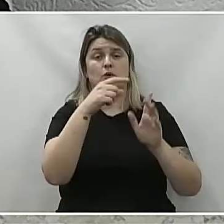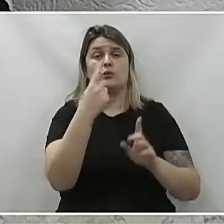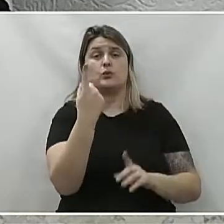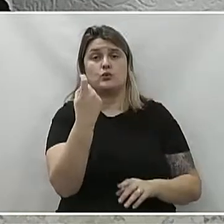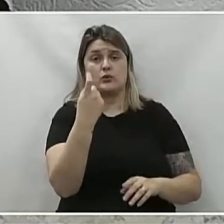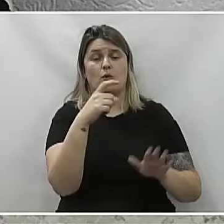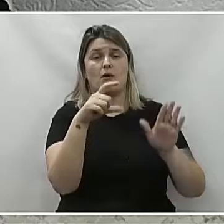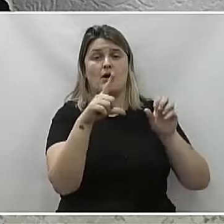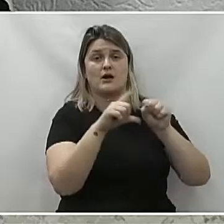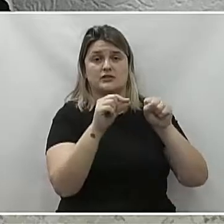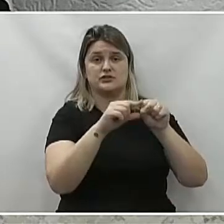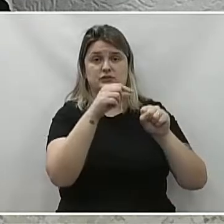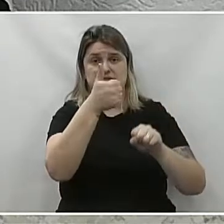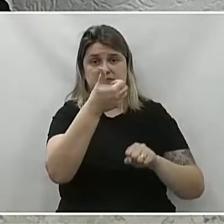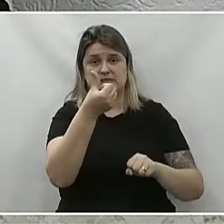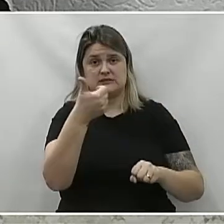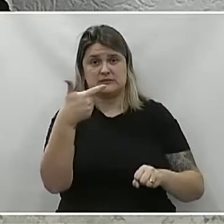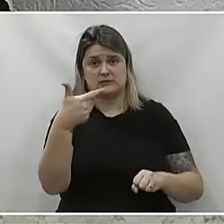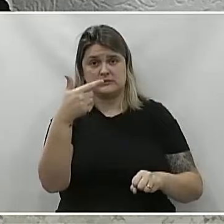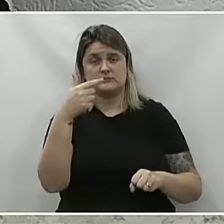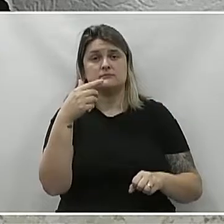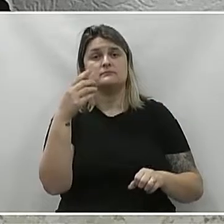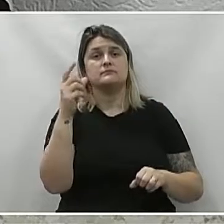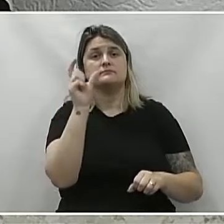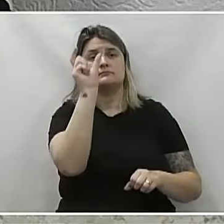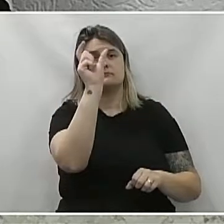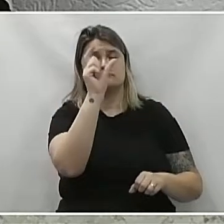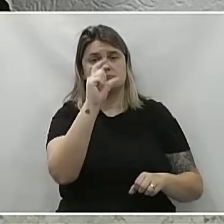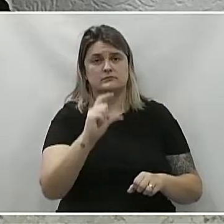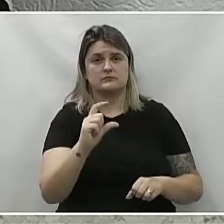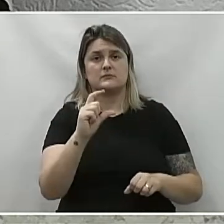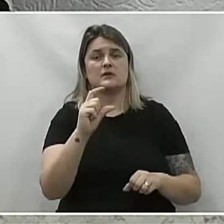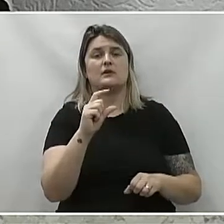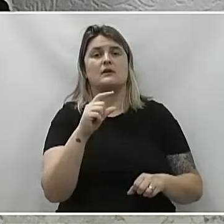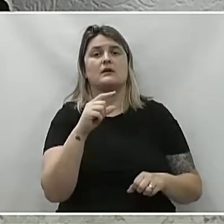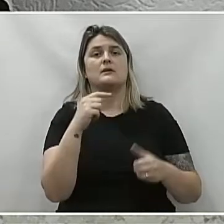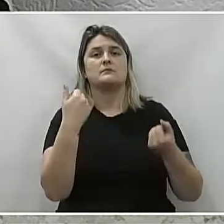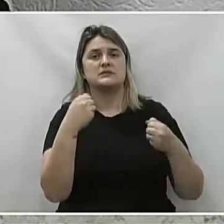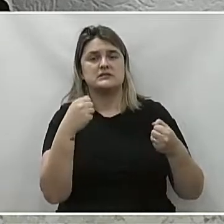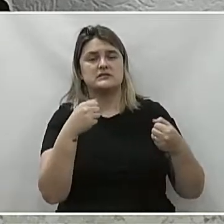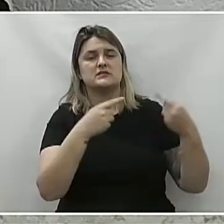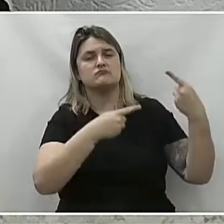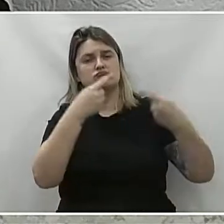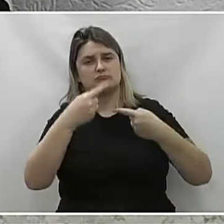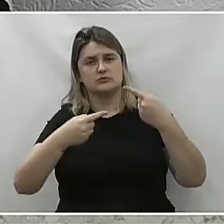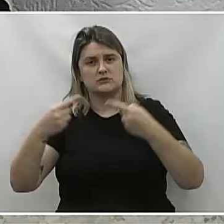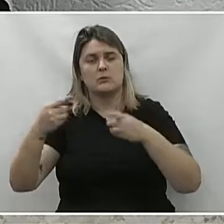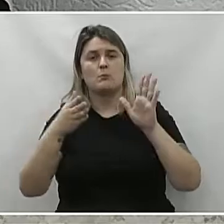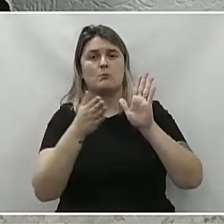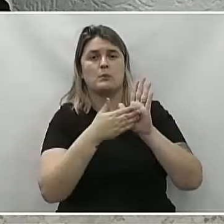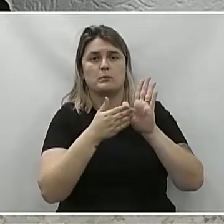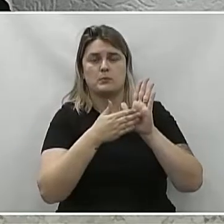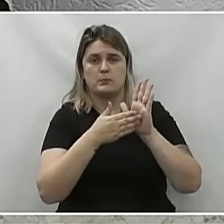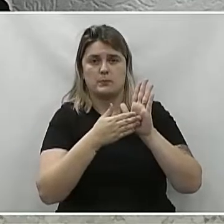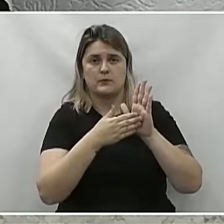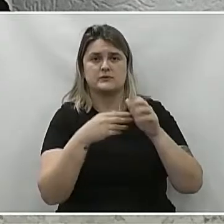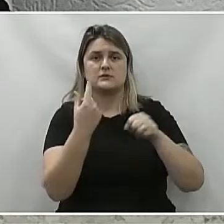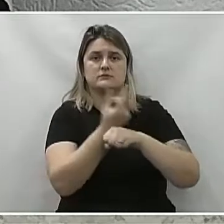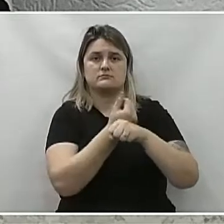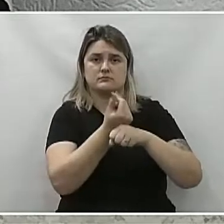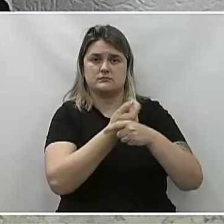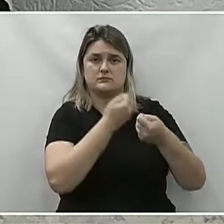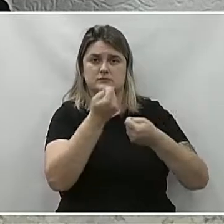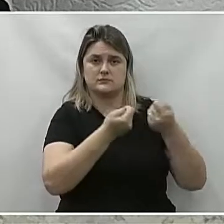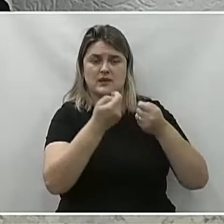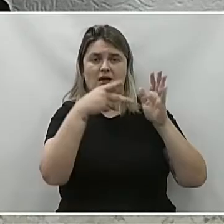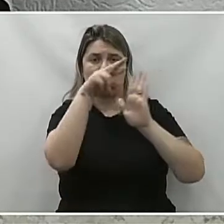único do artigo 162, nas sessões em que devam ser apreciados a proposta orçamentária,